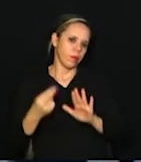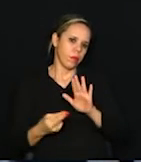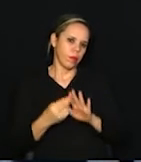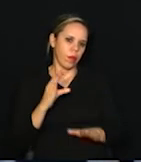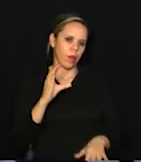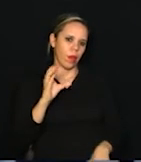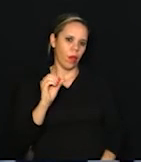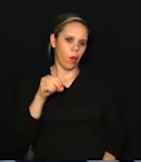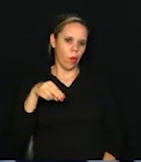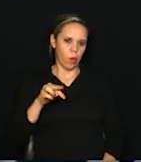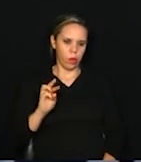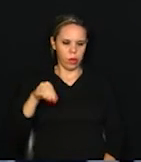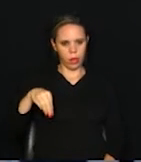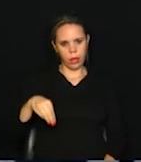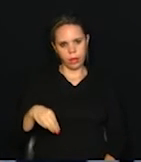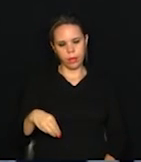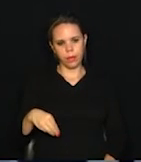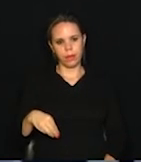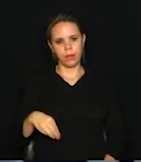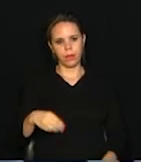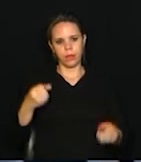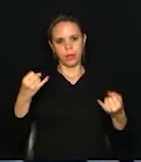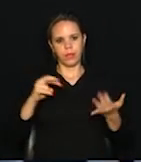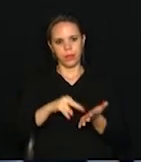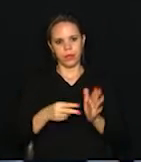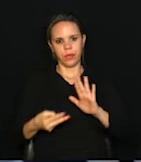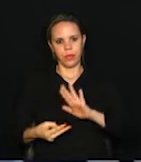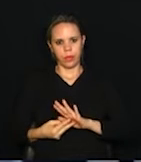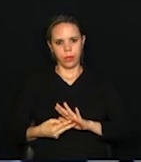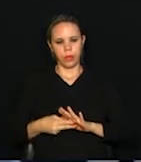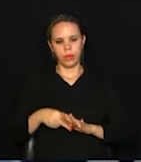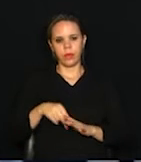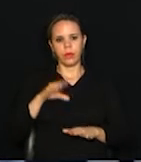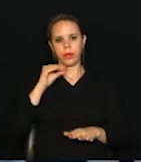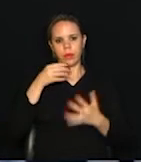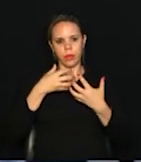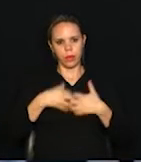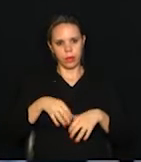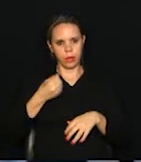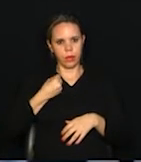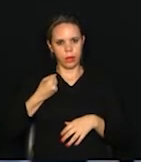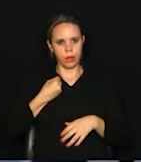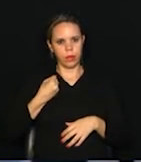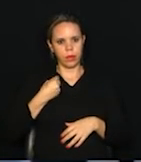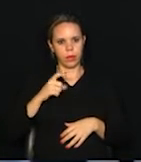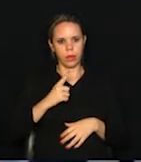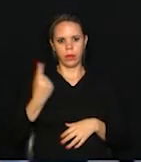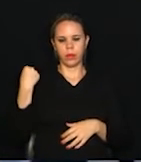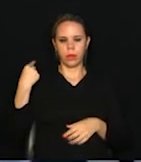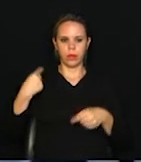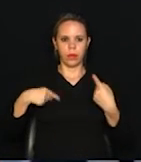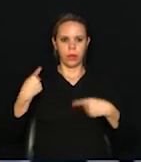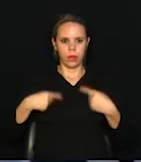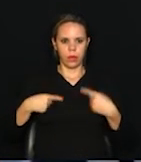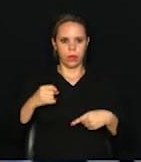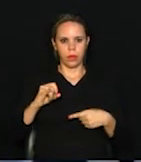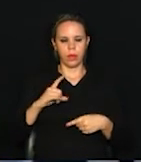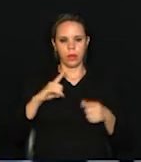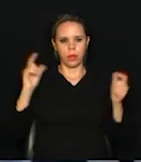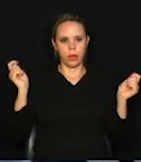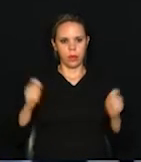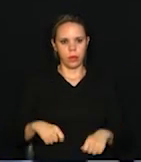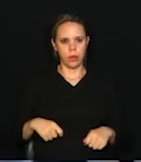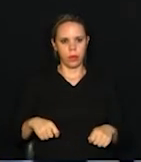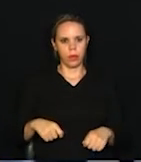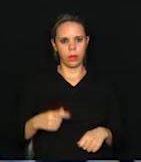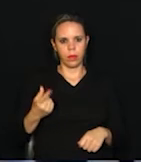CONTRAN, que tipificam, né, o funcionamento do código, havia uma discussão se seria possível